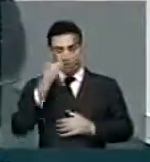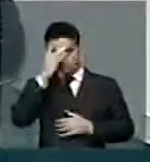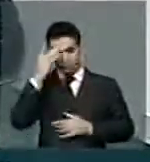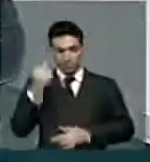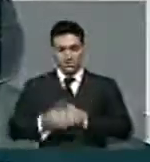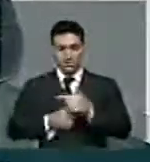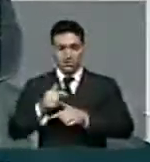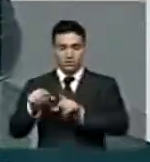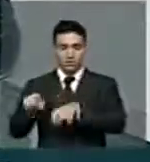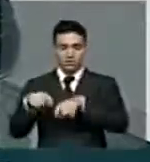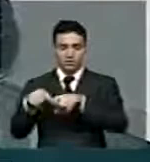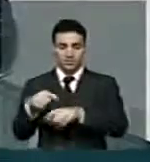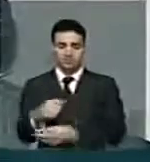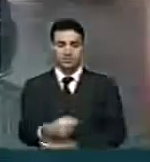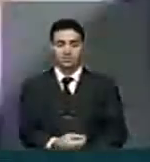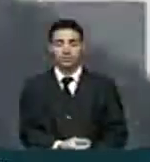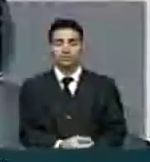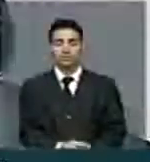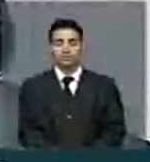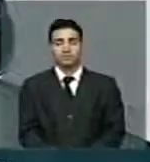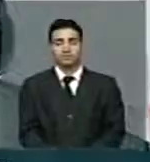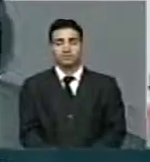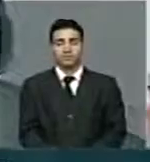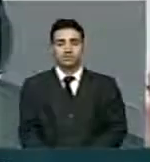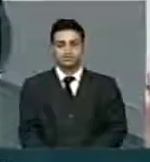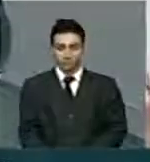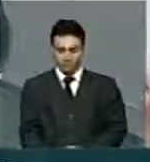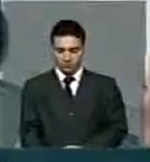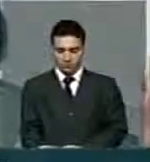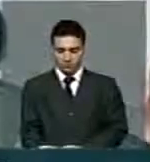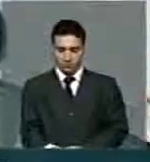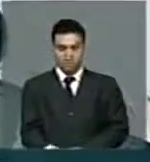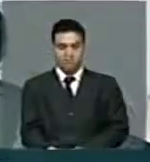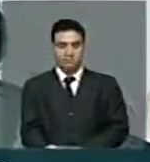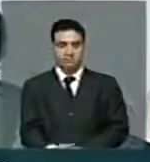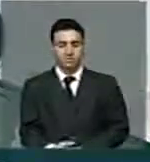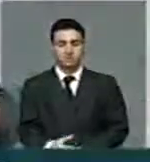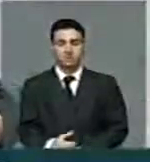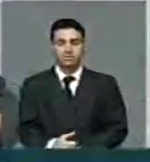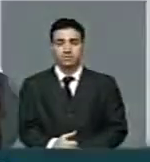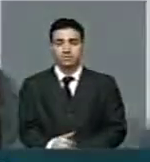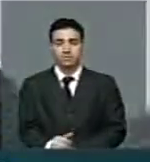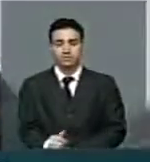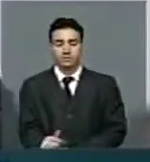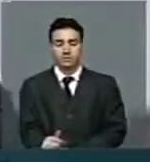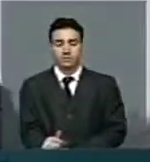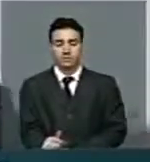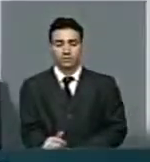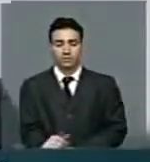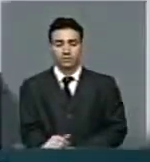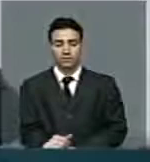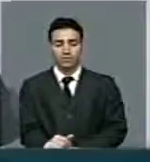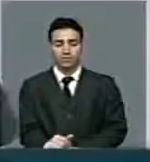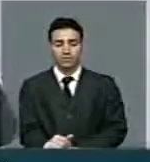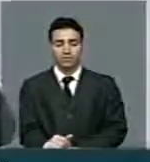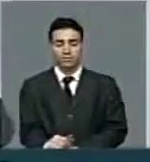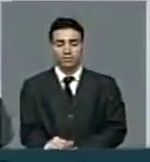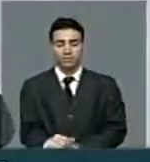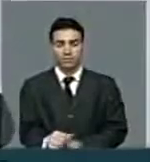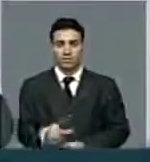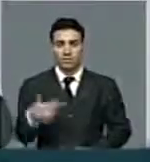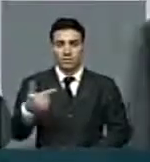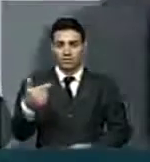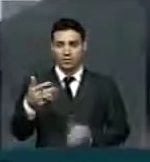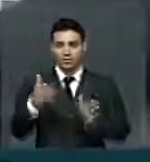tem direito de fazer isso. Tá? Mais do que isso, emite os recibos. Aí nós vamos para o módulo seguinte, que é a validação